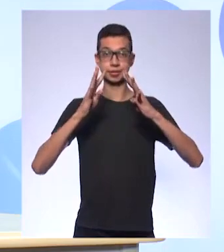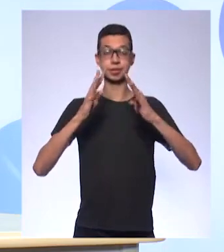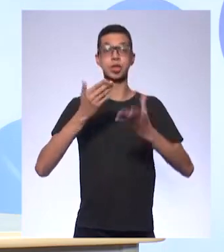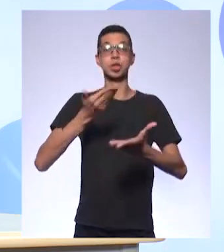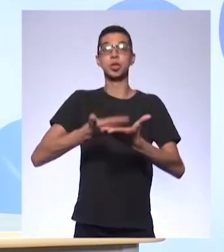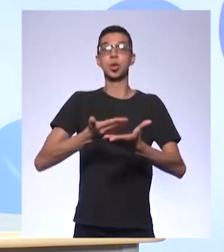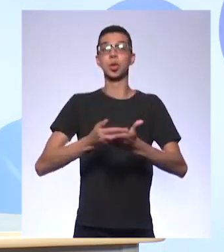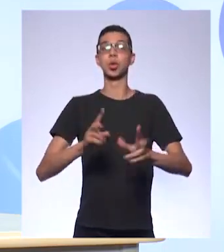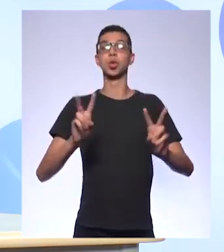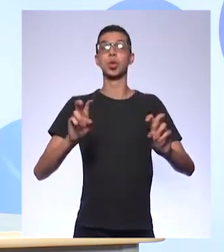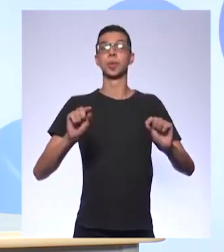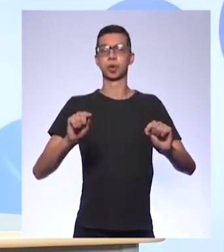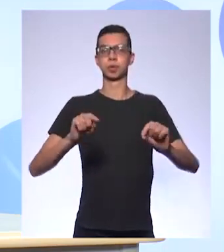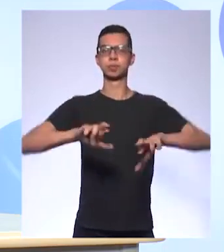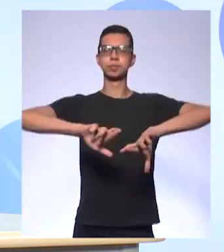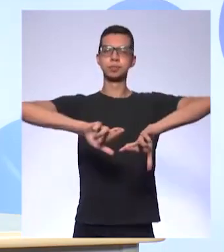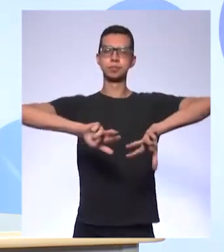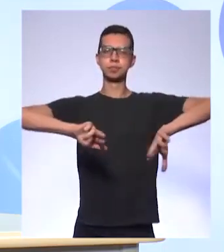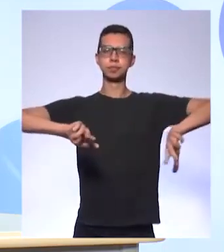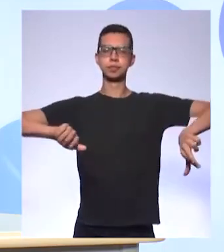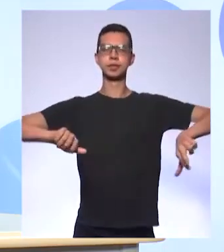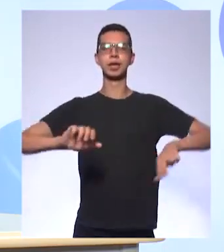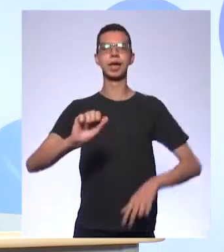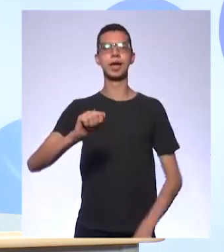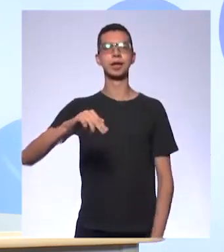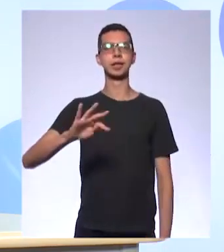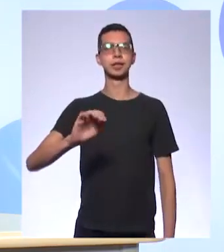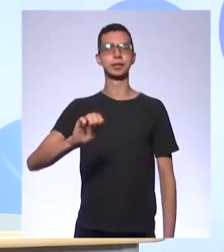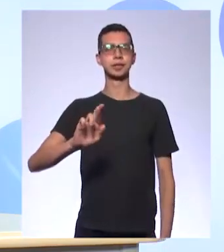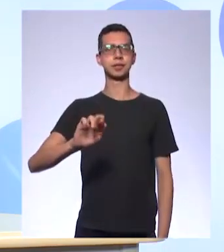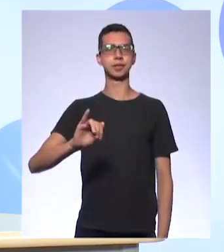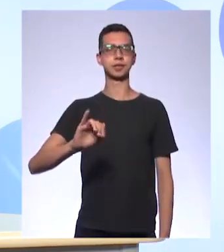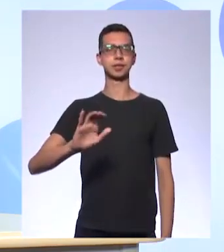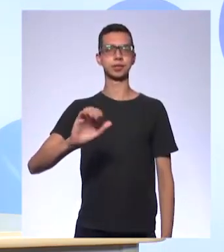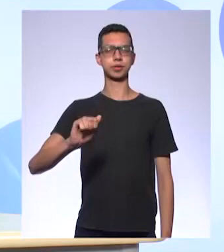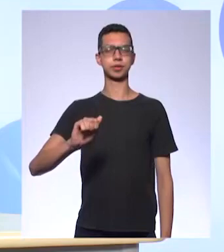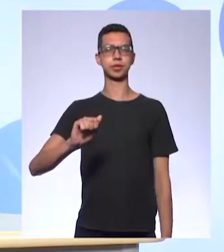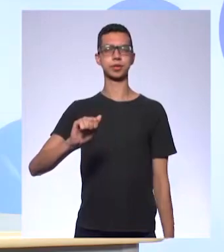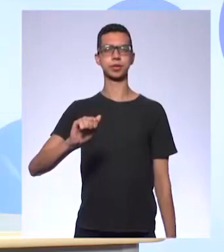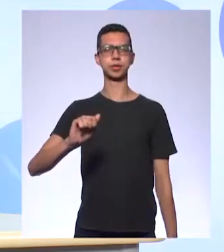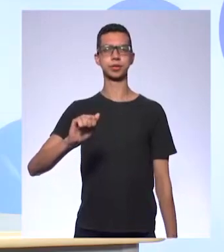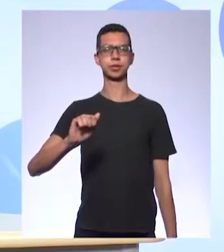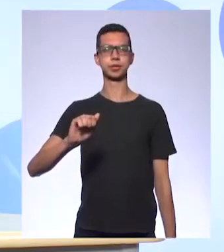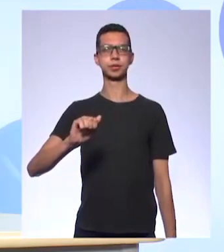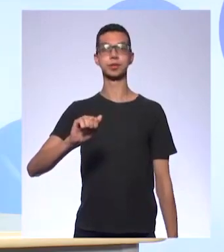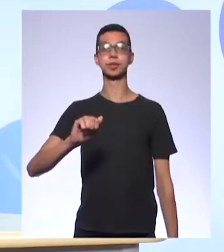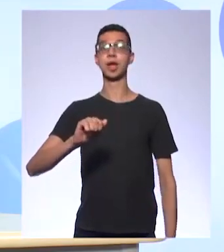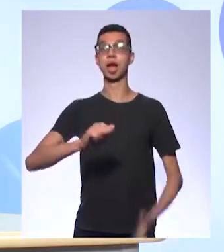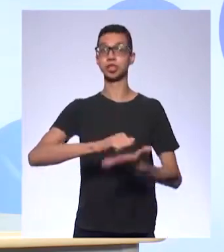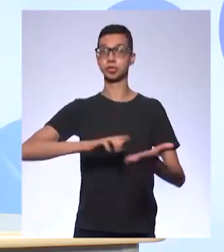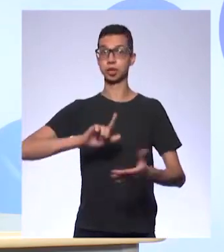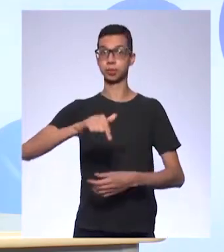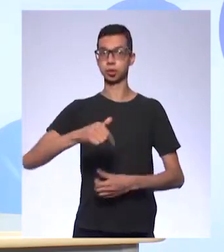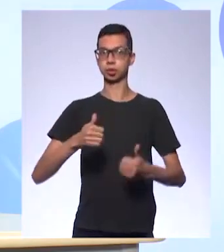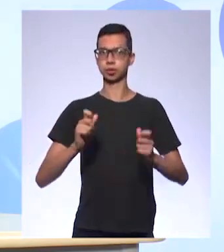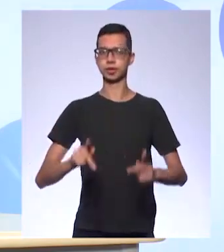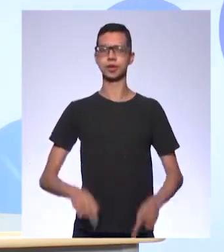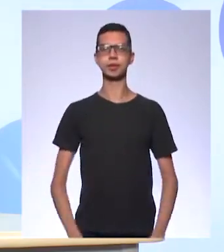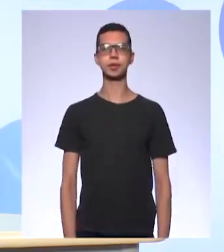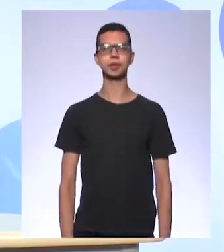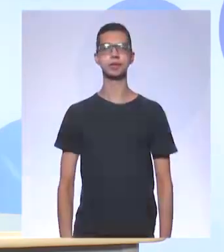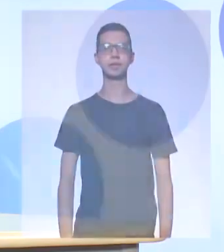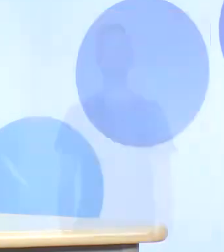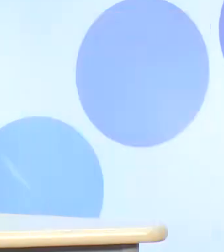sobre a diversidade na Antártica, e fiquem ligados porque na sequência já tem uma atividade. Vamos lá?